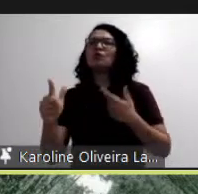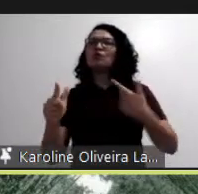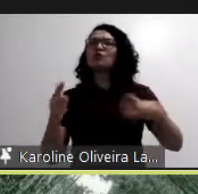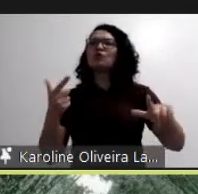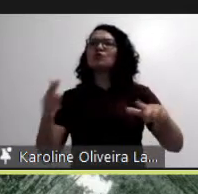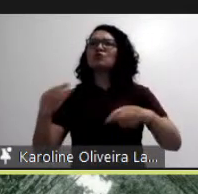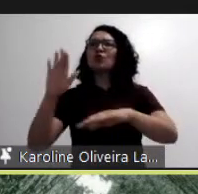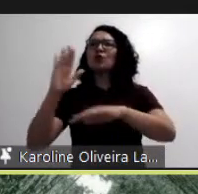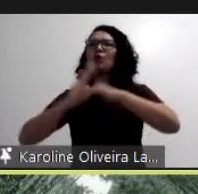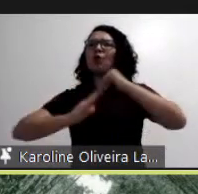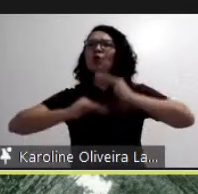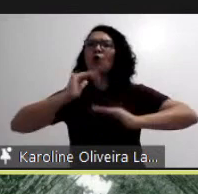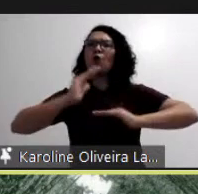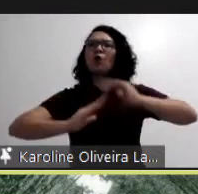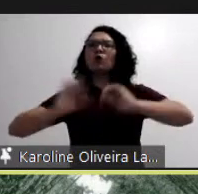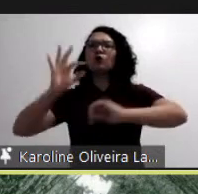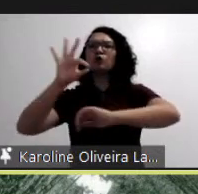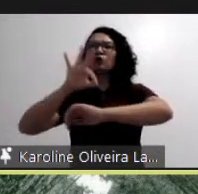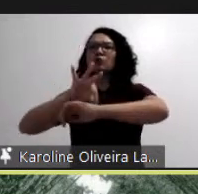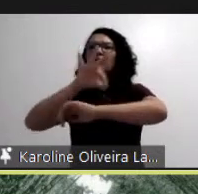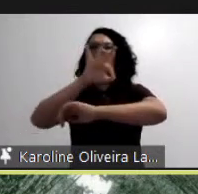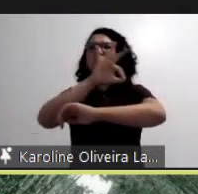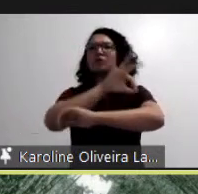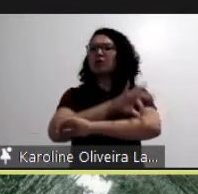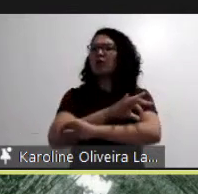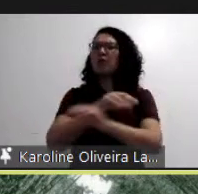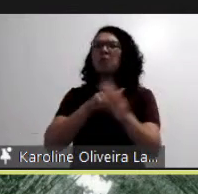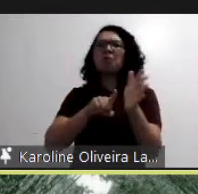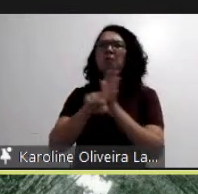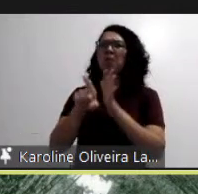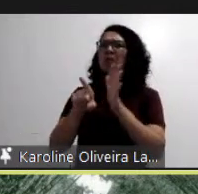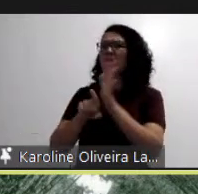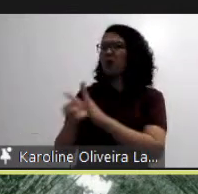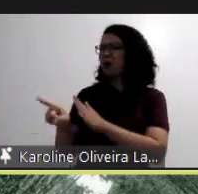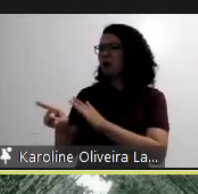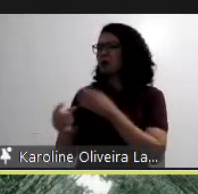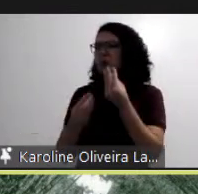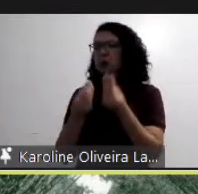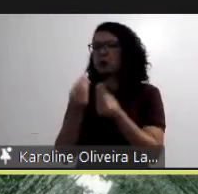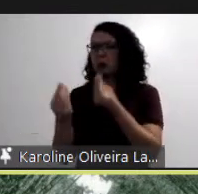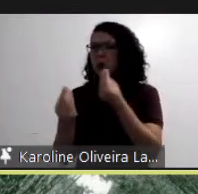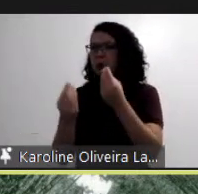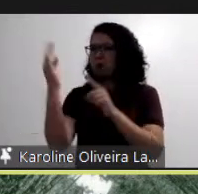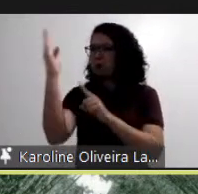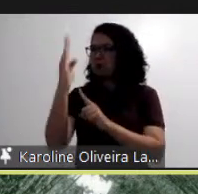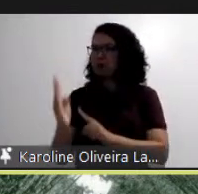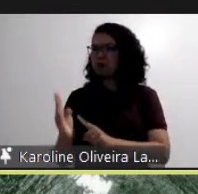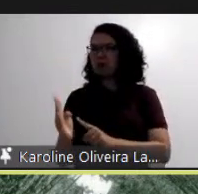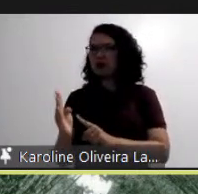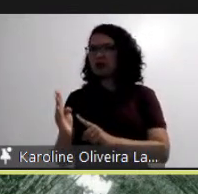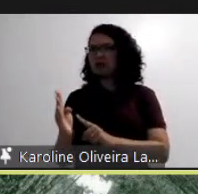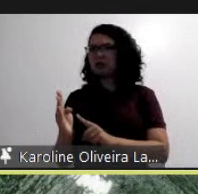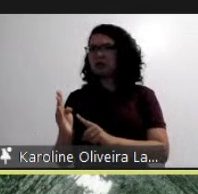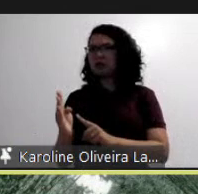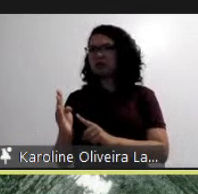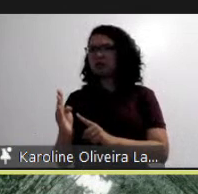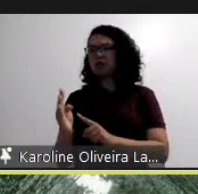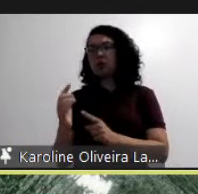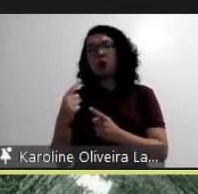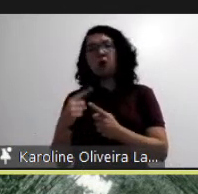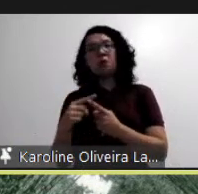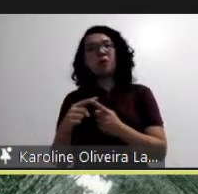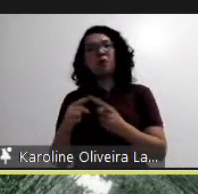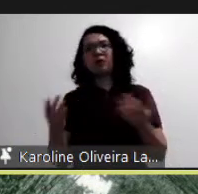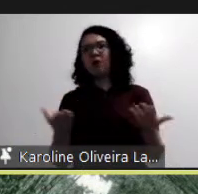é a imagem que o Brasil tem hoje no exterior? Eu acho que isso é uma questão muito grave para nós, que nós precisamos